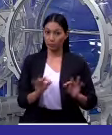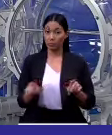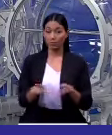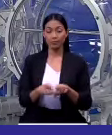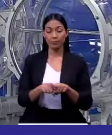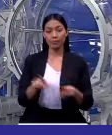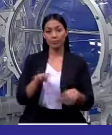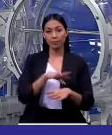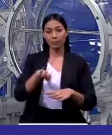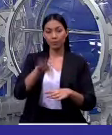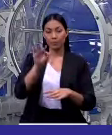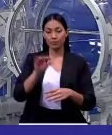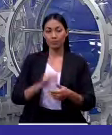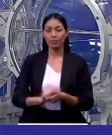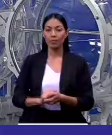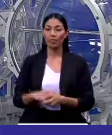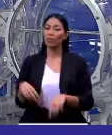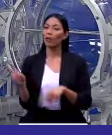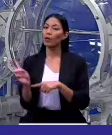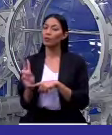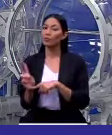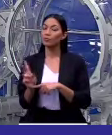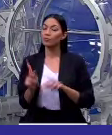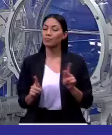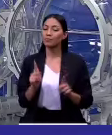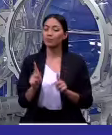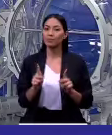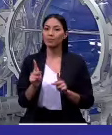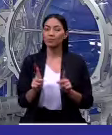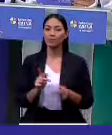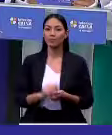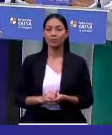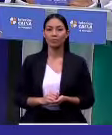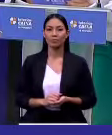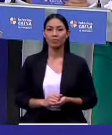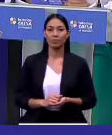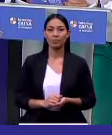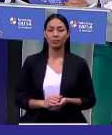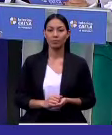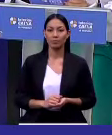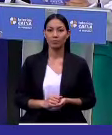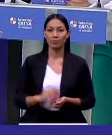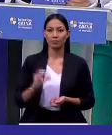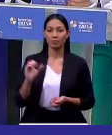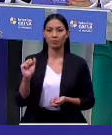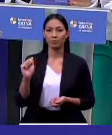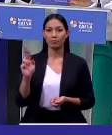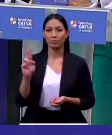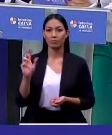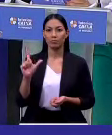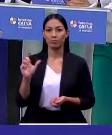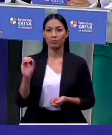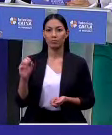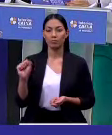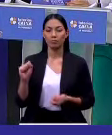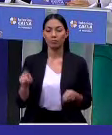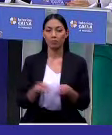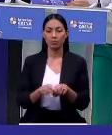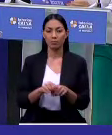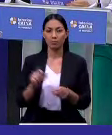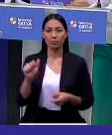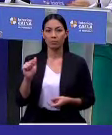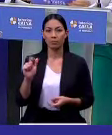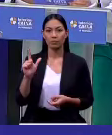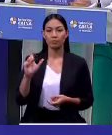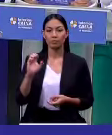preparação e o sorteio dessa noite, a gente conta com a presença de dois auditores populares. Ao meu lado, Carlos Dantas e Alessandra de Jesus.